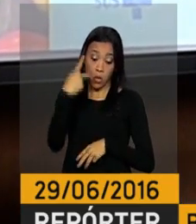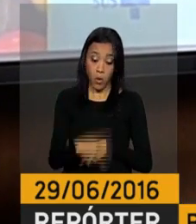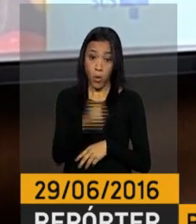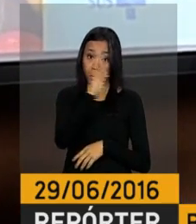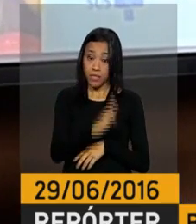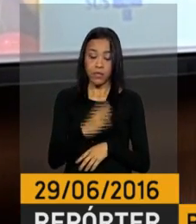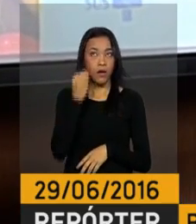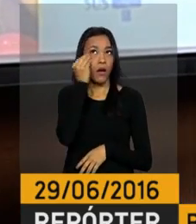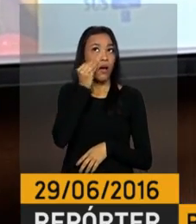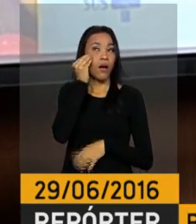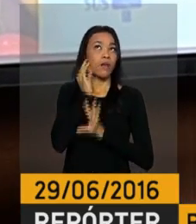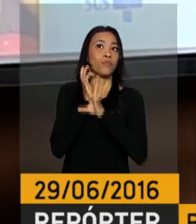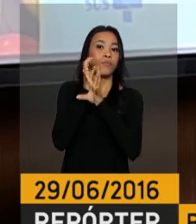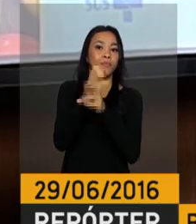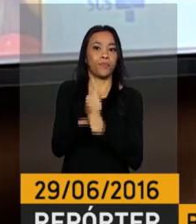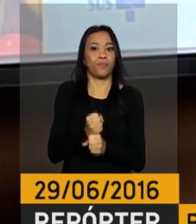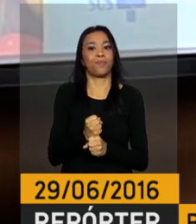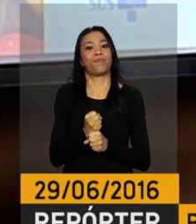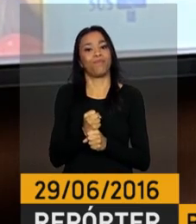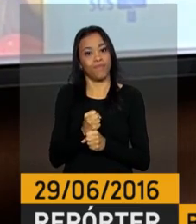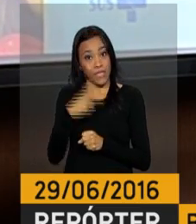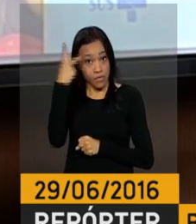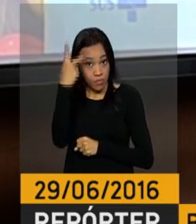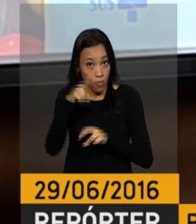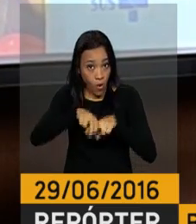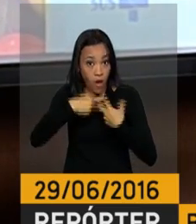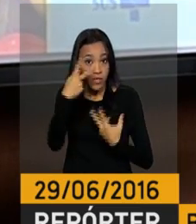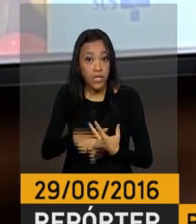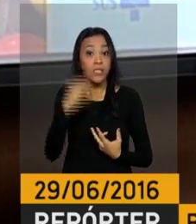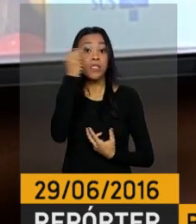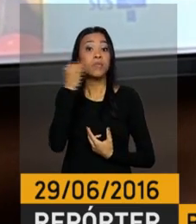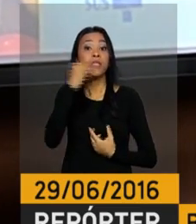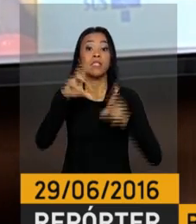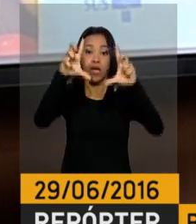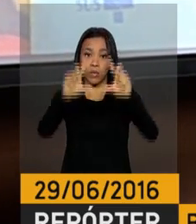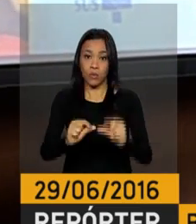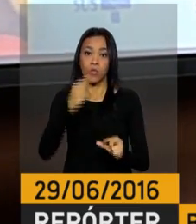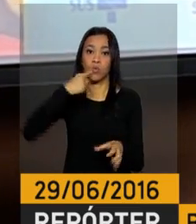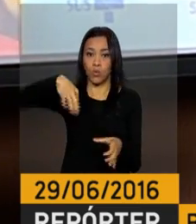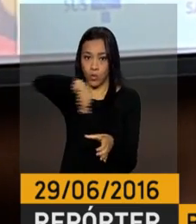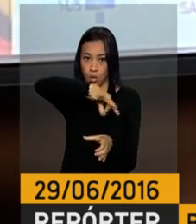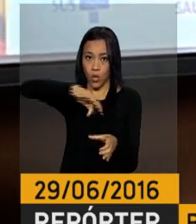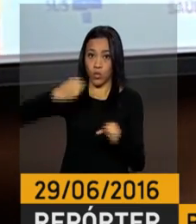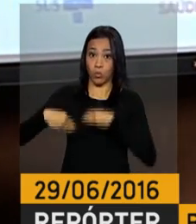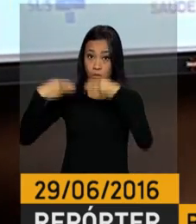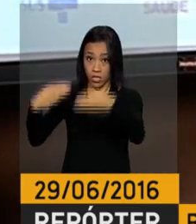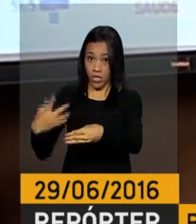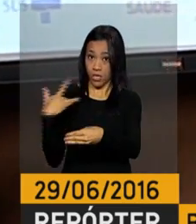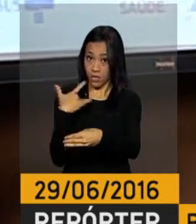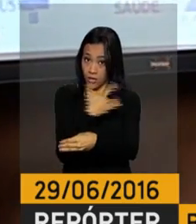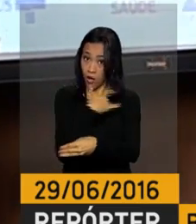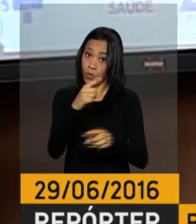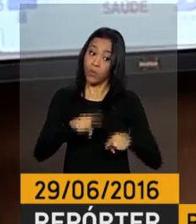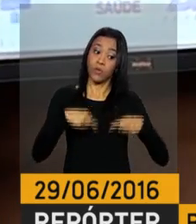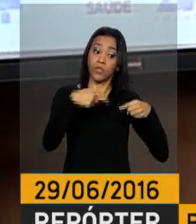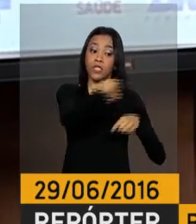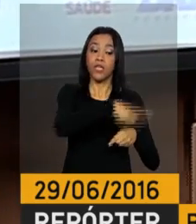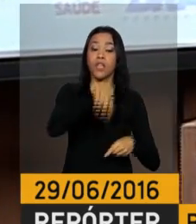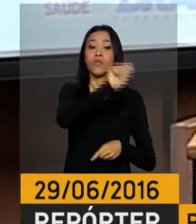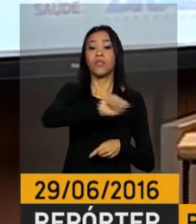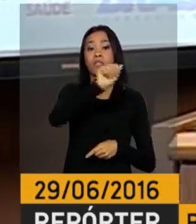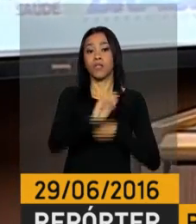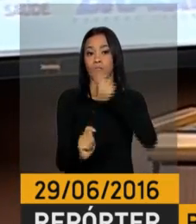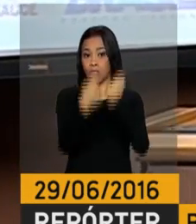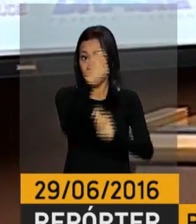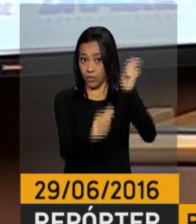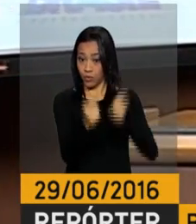nessa agenda e em função dessa experiência na redução do sódio o Ministério da Saúde junto com a Associação Brasileira da Indústria de Alimentos